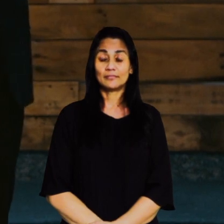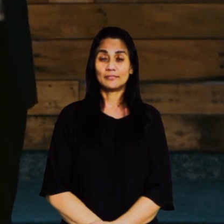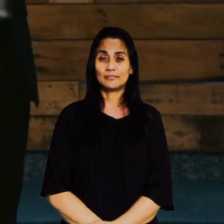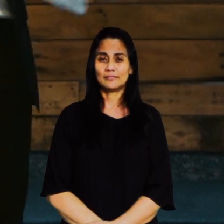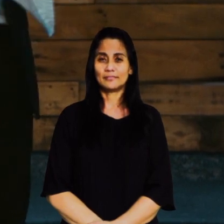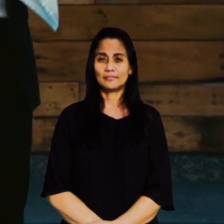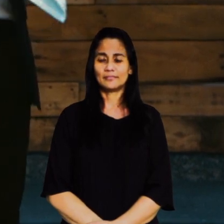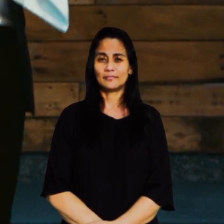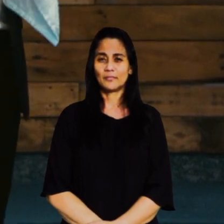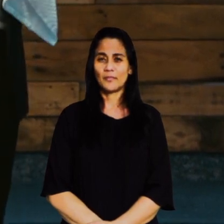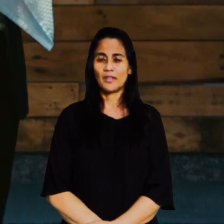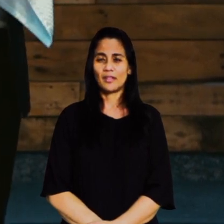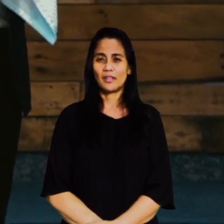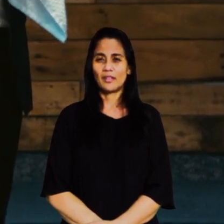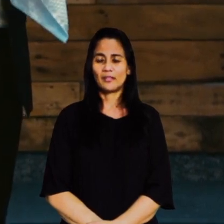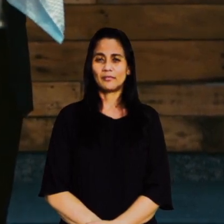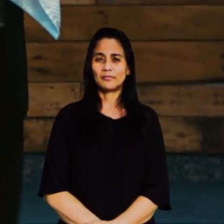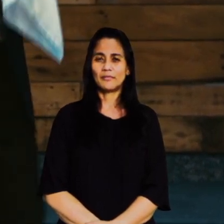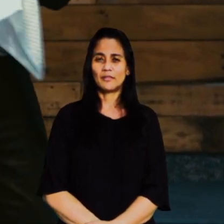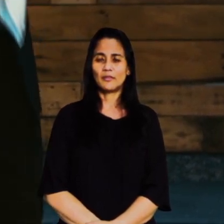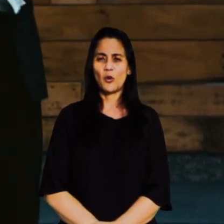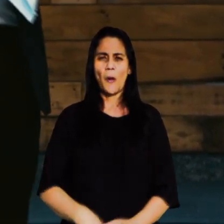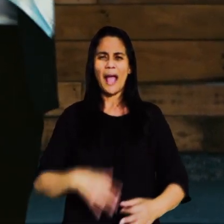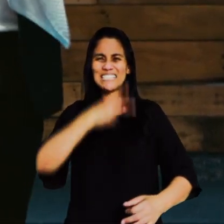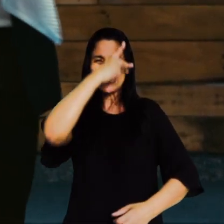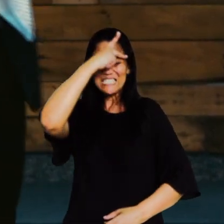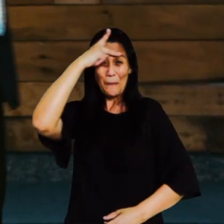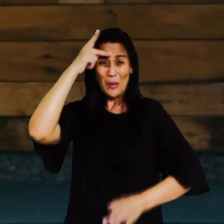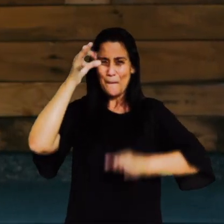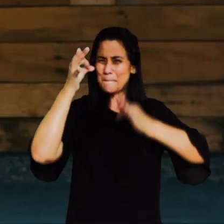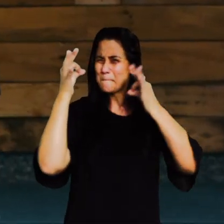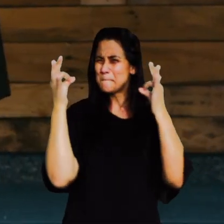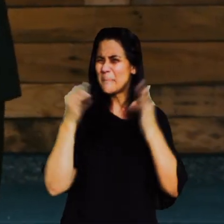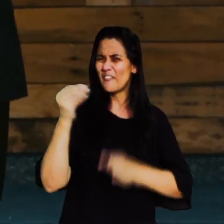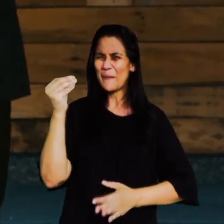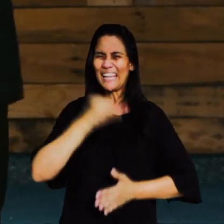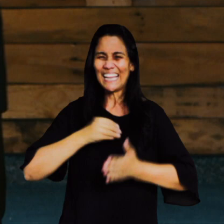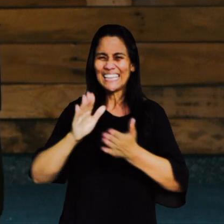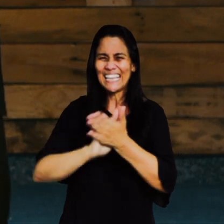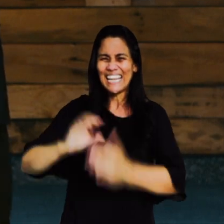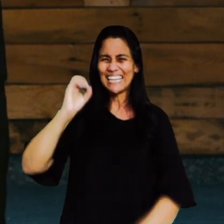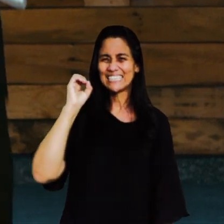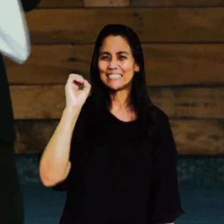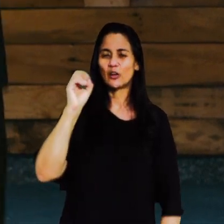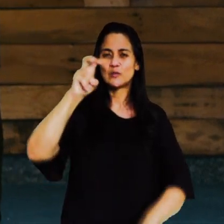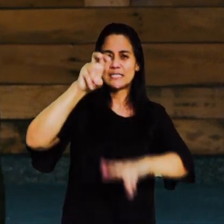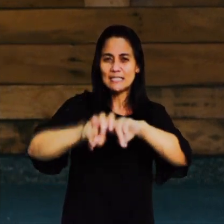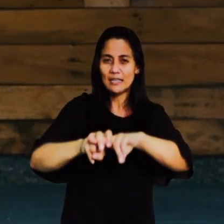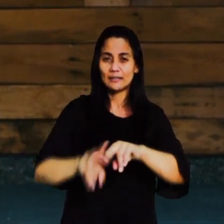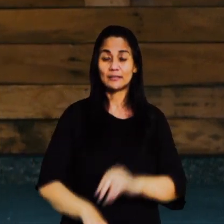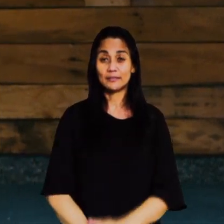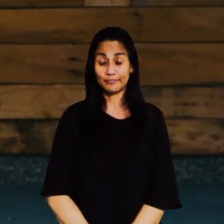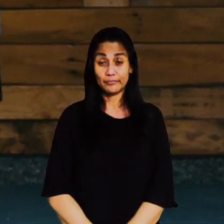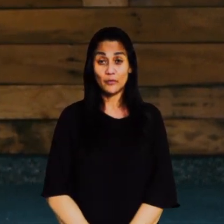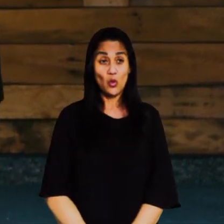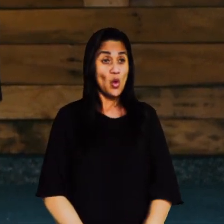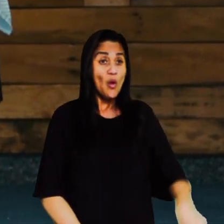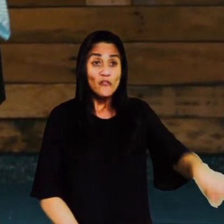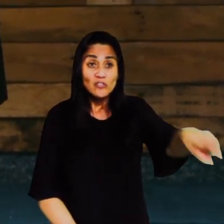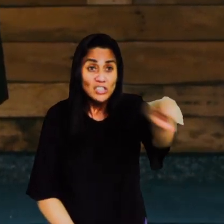Os perfeitos sentam. Quem tem falha, fica de pé. Olha aí, você que é crítico de plantão,